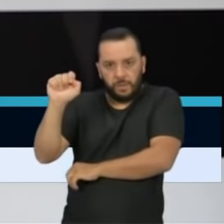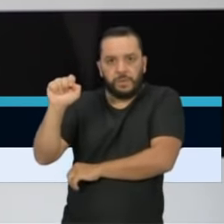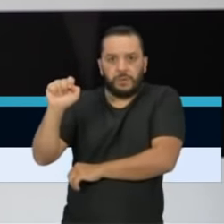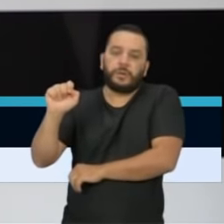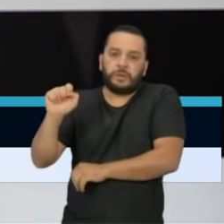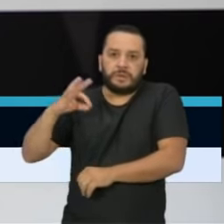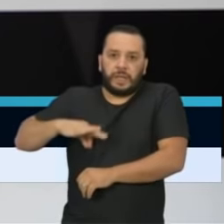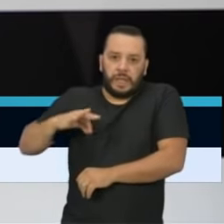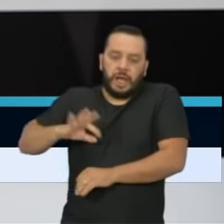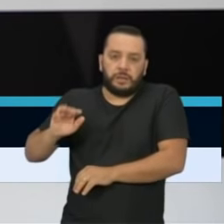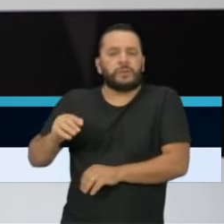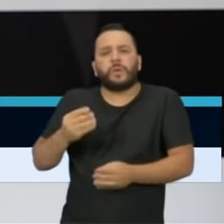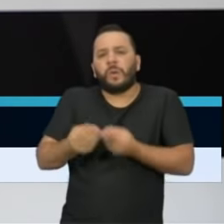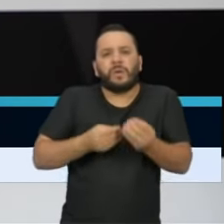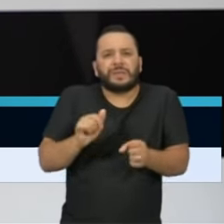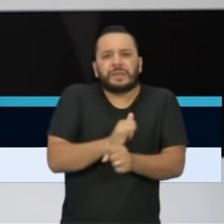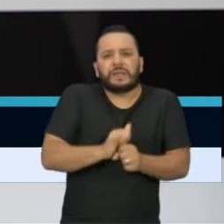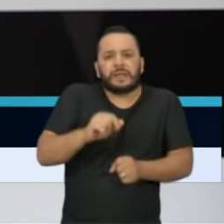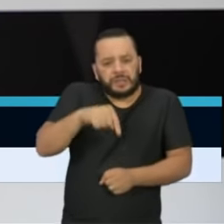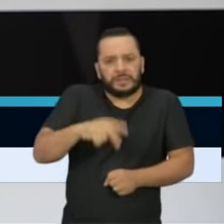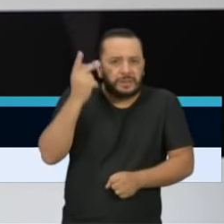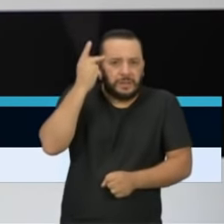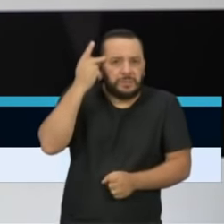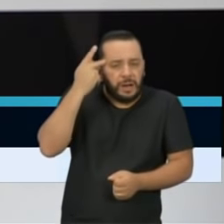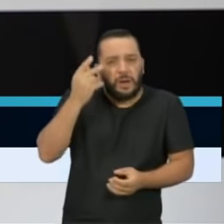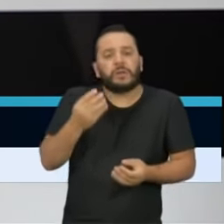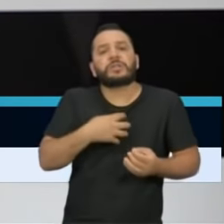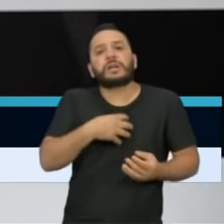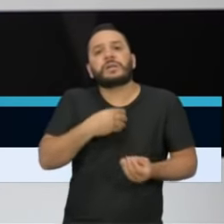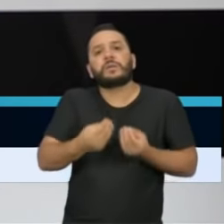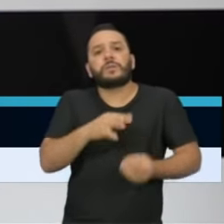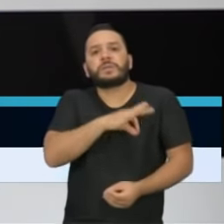sentido para São Paulo ou o que vocês pretendem fazer nesse sentido?